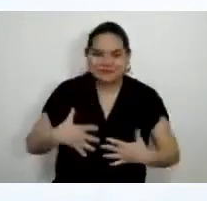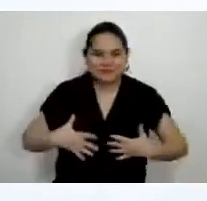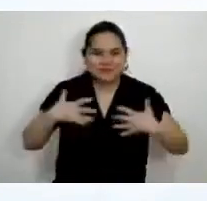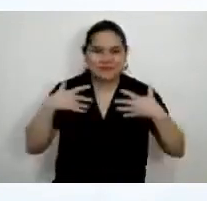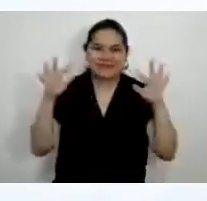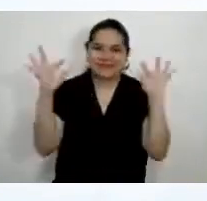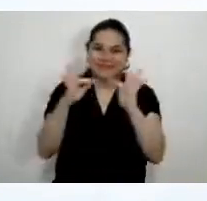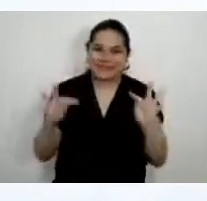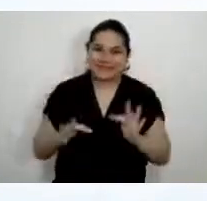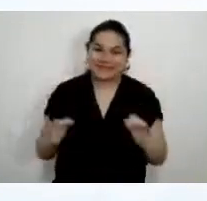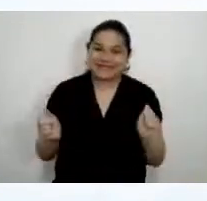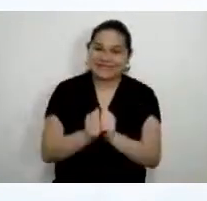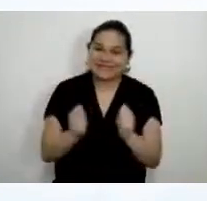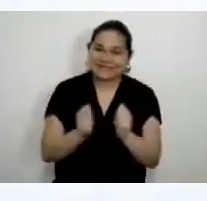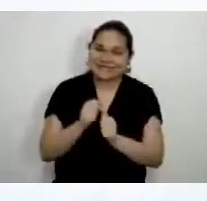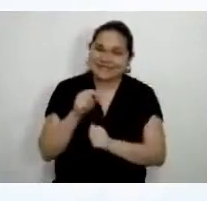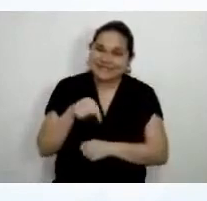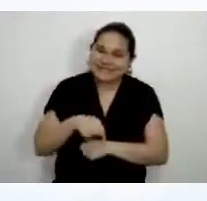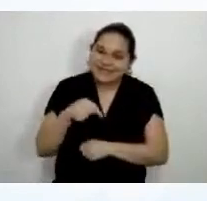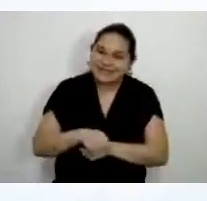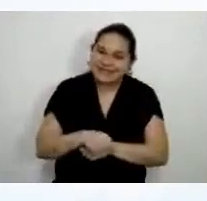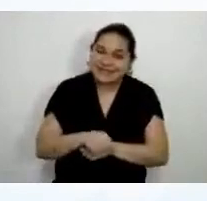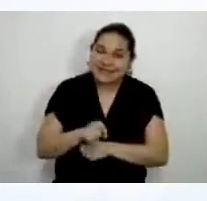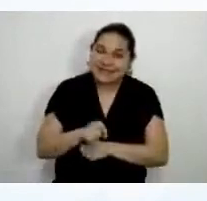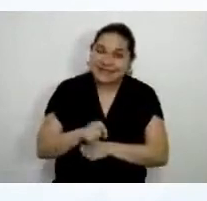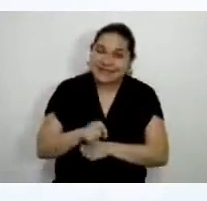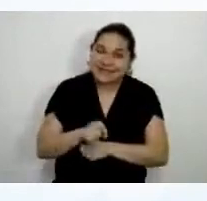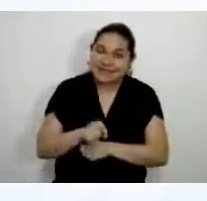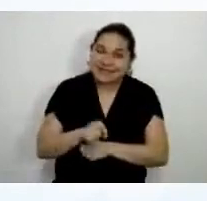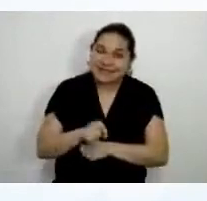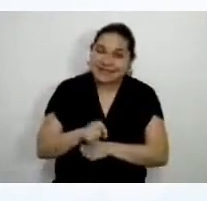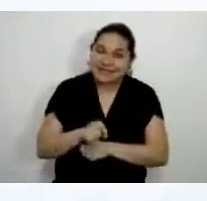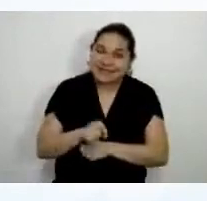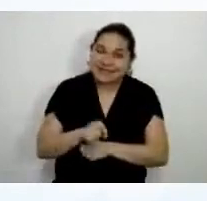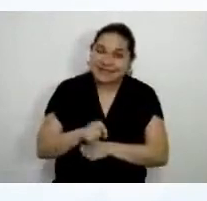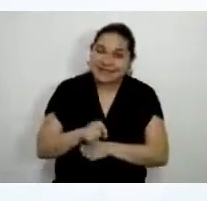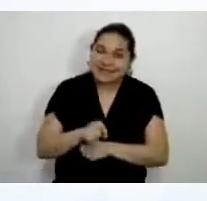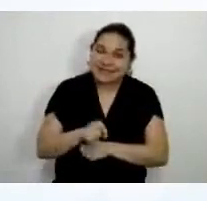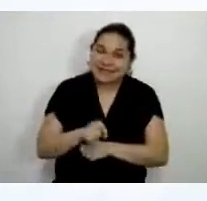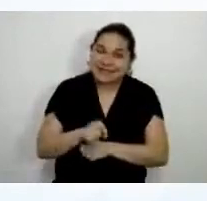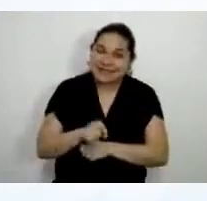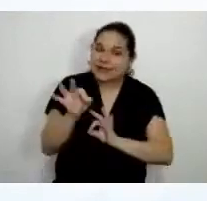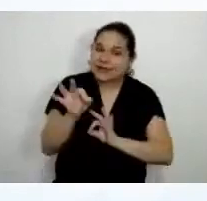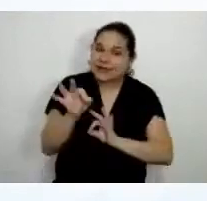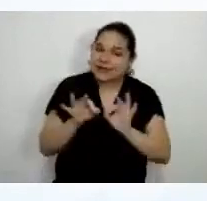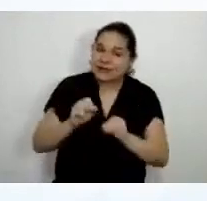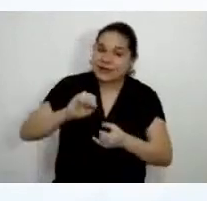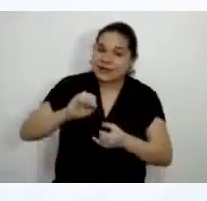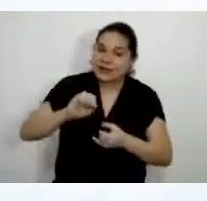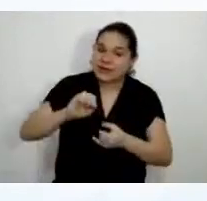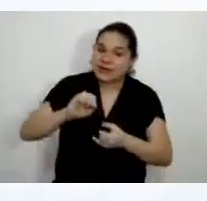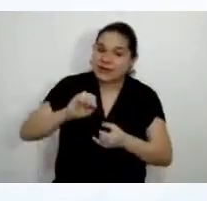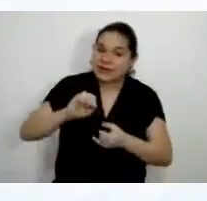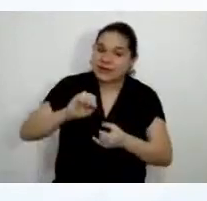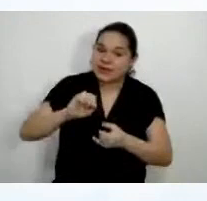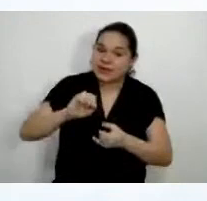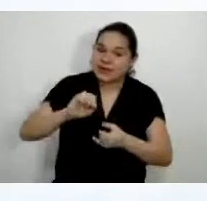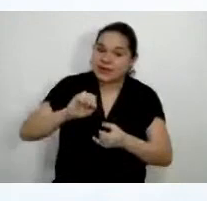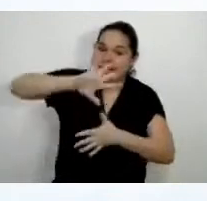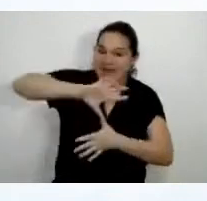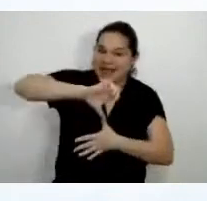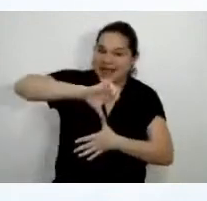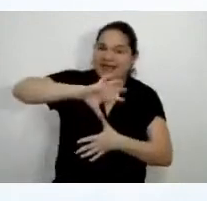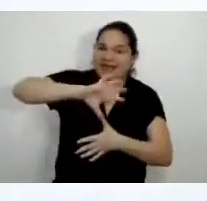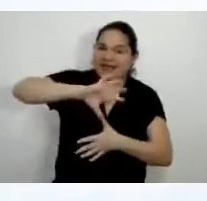representa a Organização da América Latina, né, para combate de